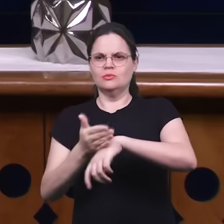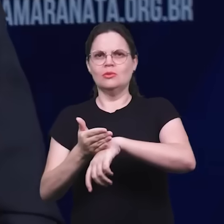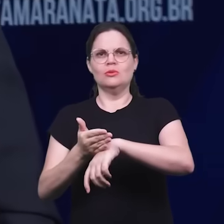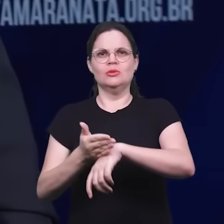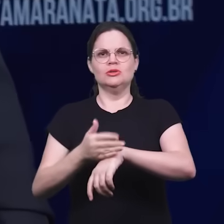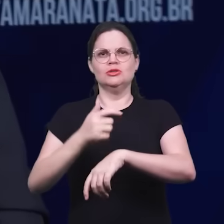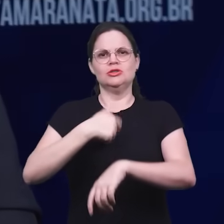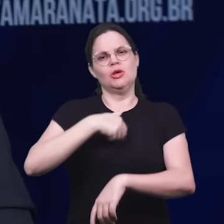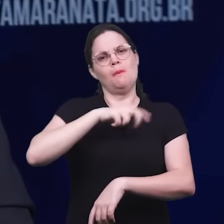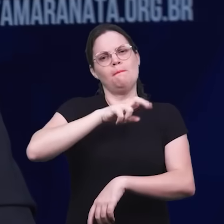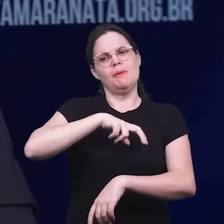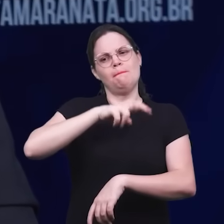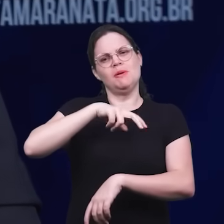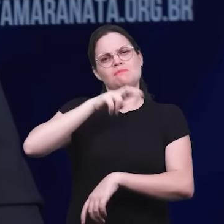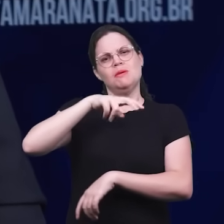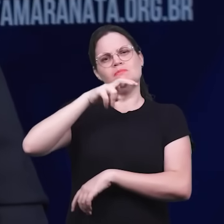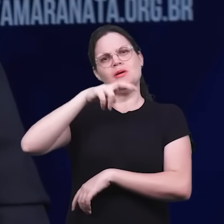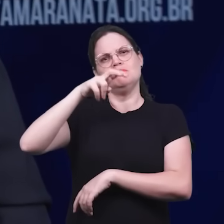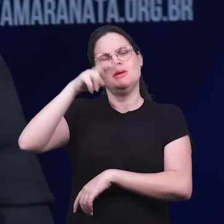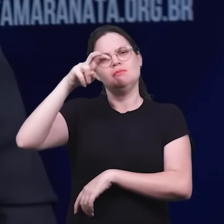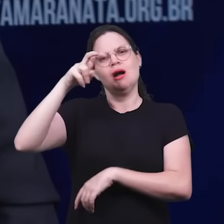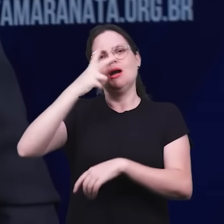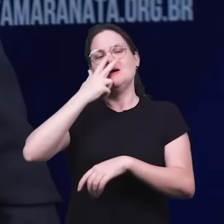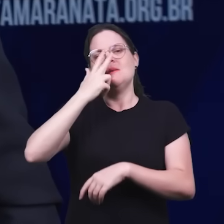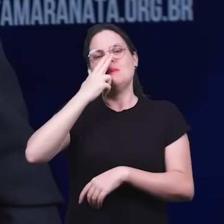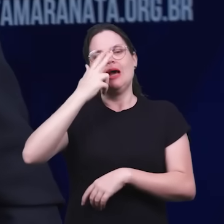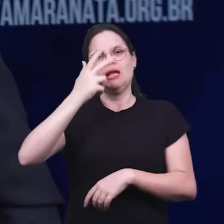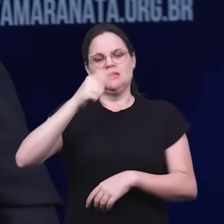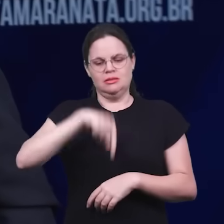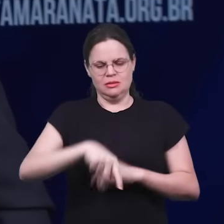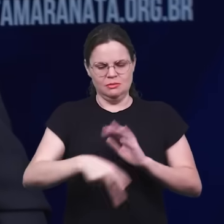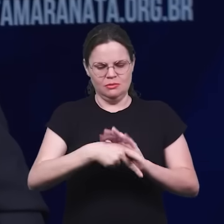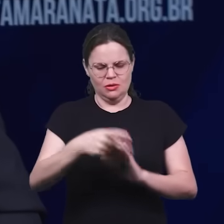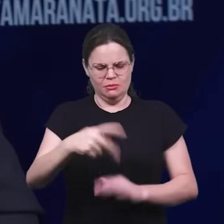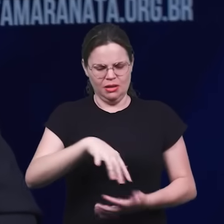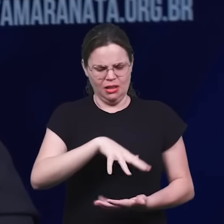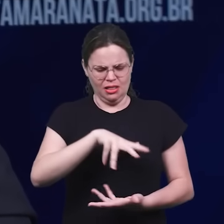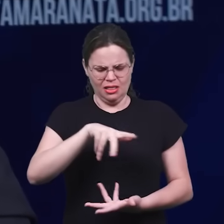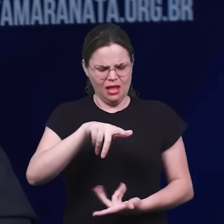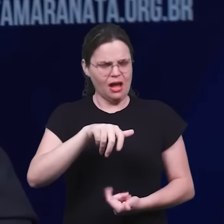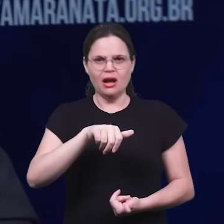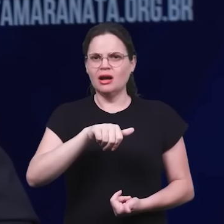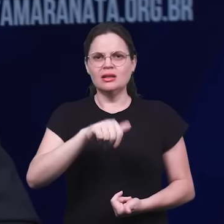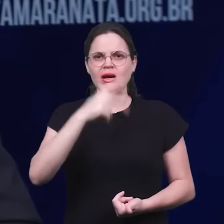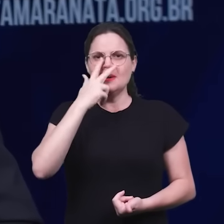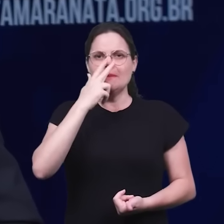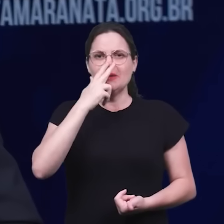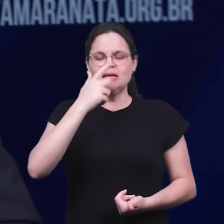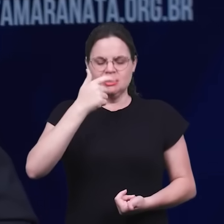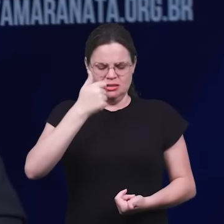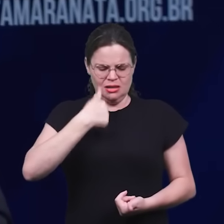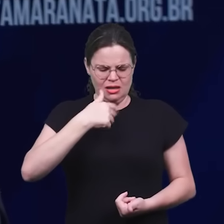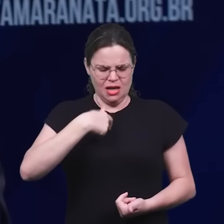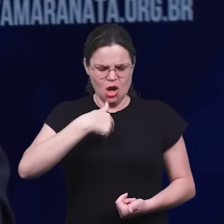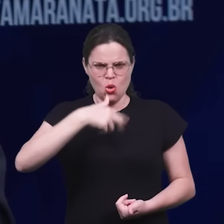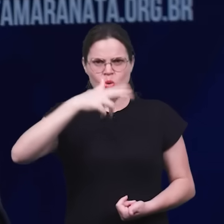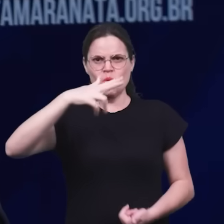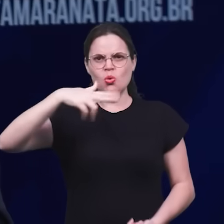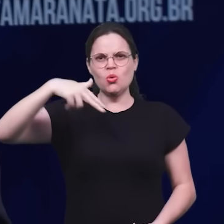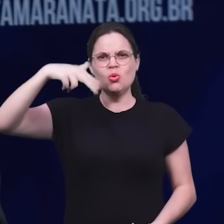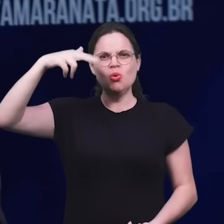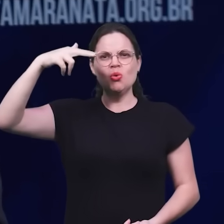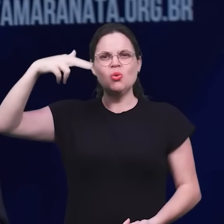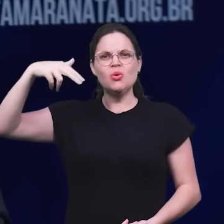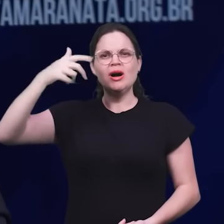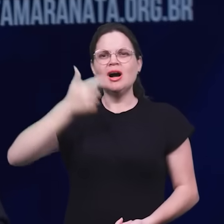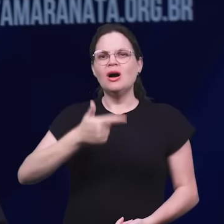eu subia e eu saía do ambiente normal, eu entrava em outro ambiente, em outra medida,